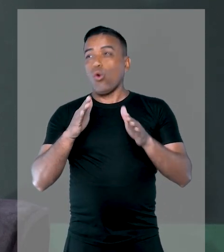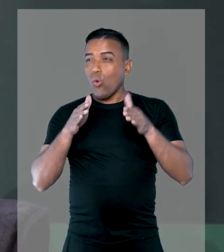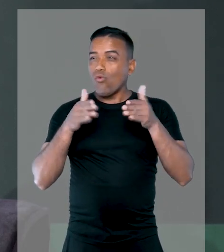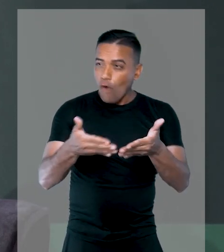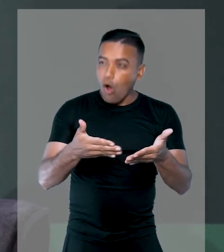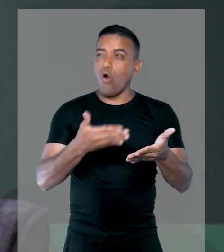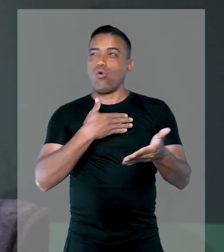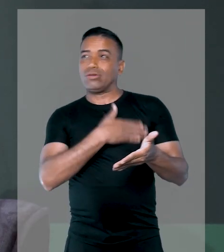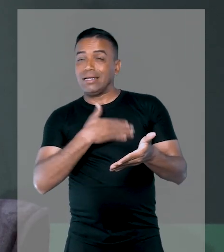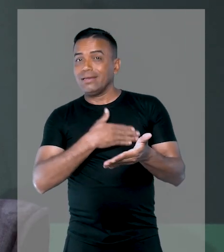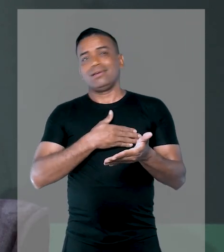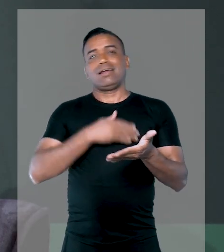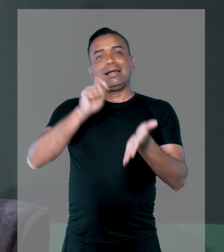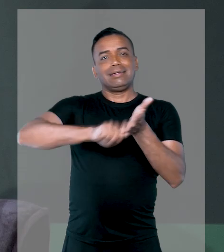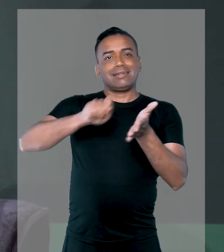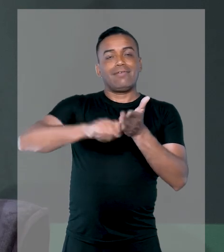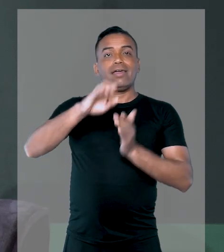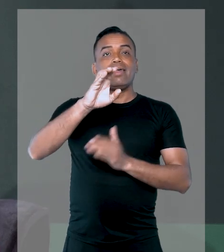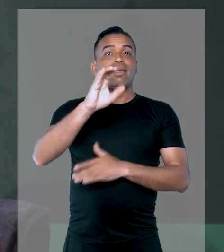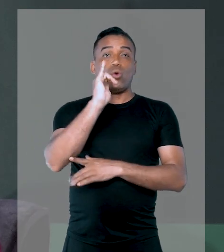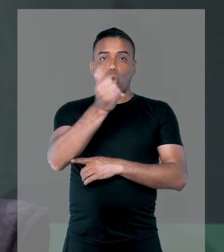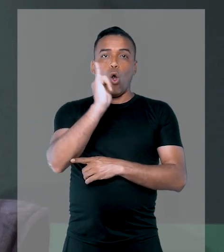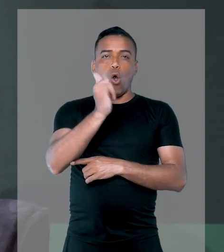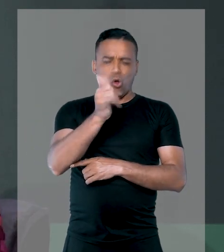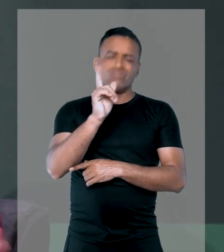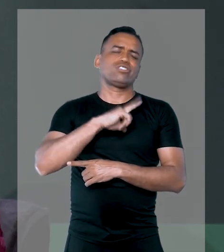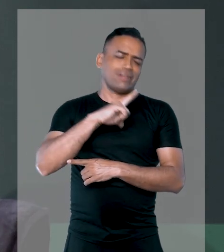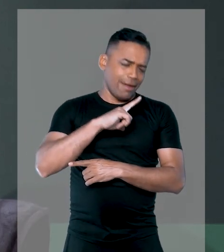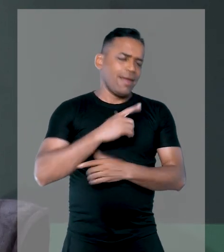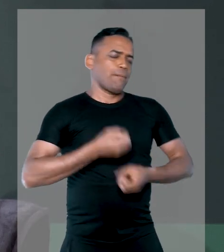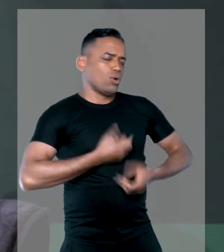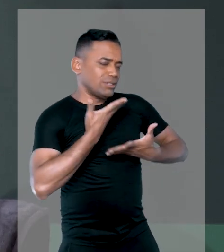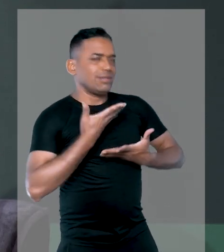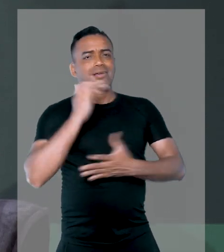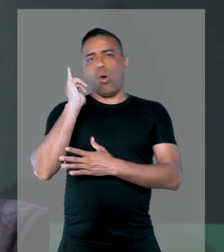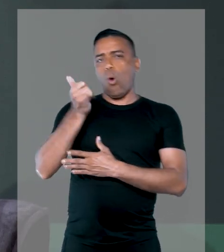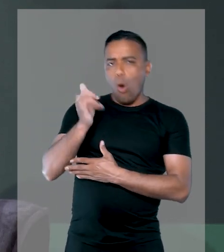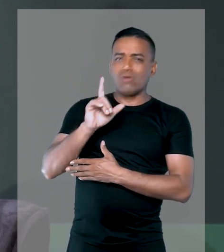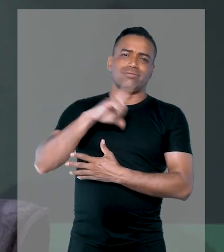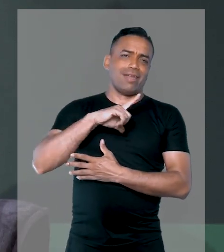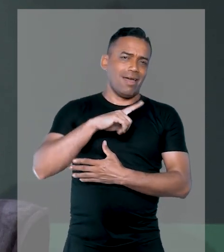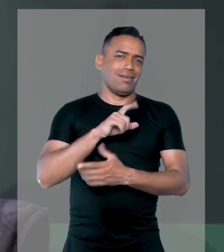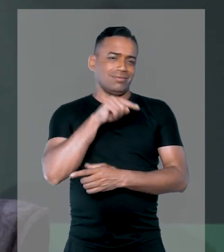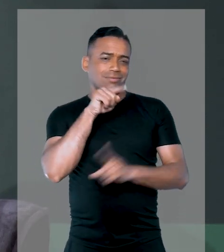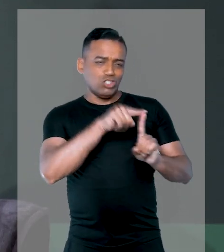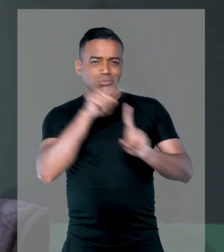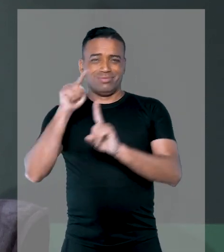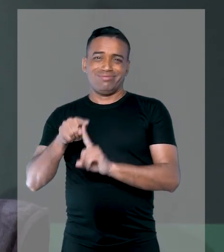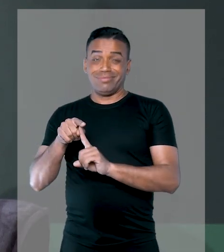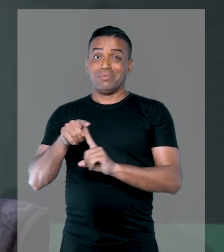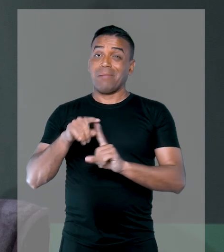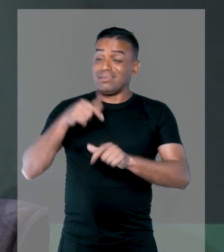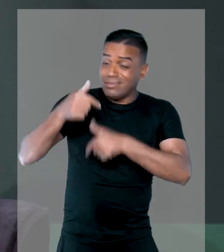focar em um livro de contos. Que é como eu falei, eu já tenho contos, eu já tenho poesias, essas coisas. Pelo meu